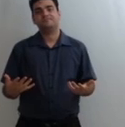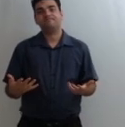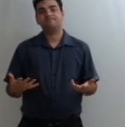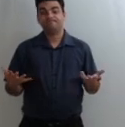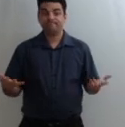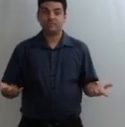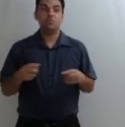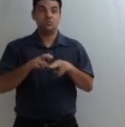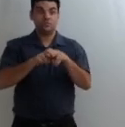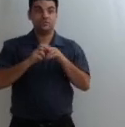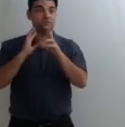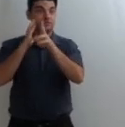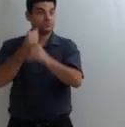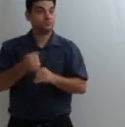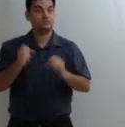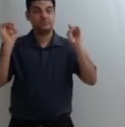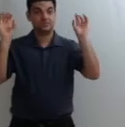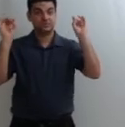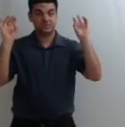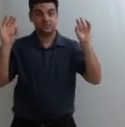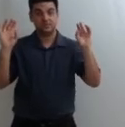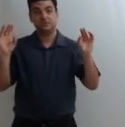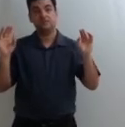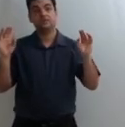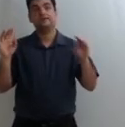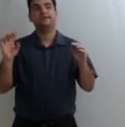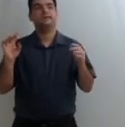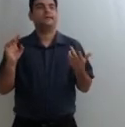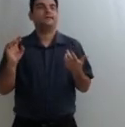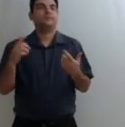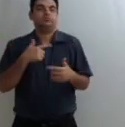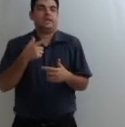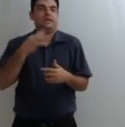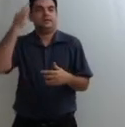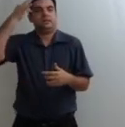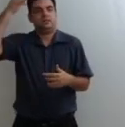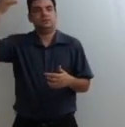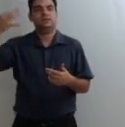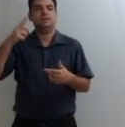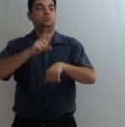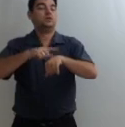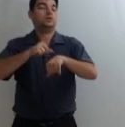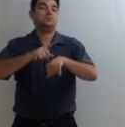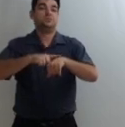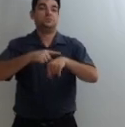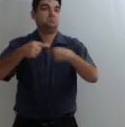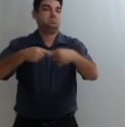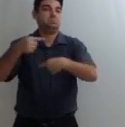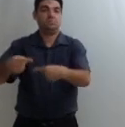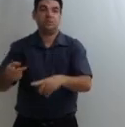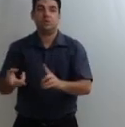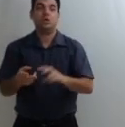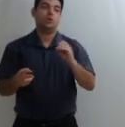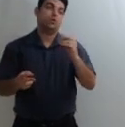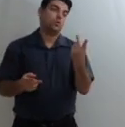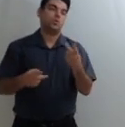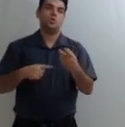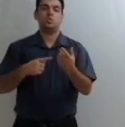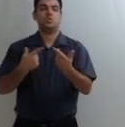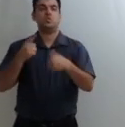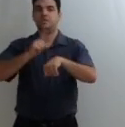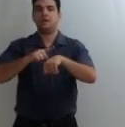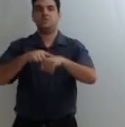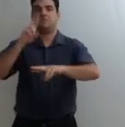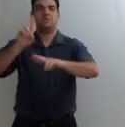especial também não vinculou a tese de que a prescrição da pretensão punitiva em relação ao crime